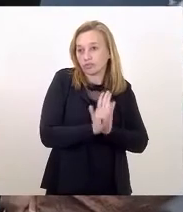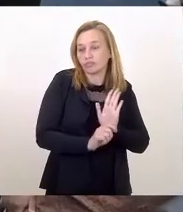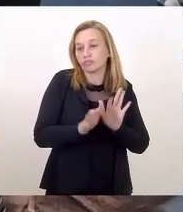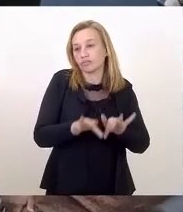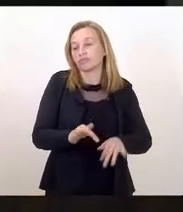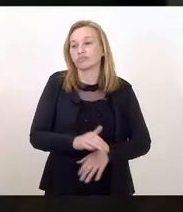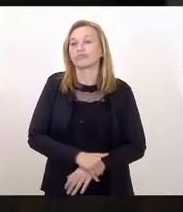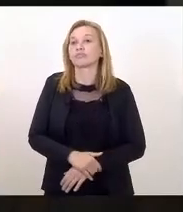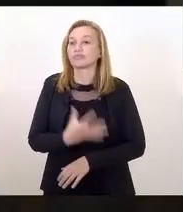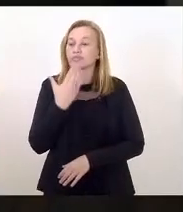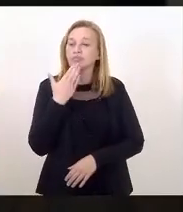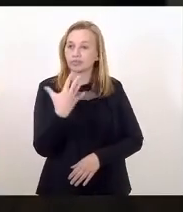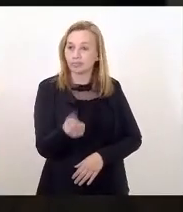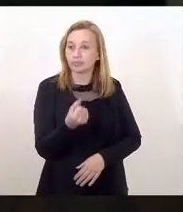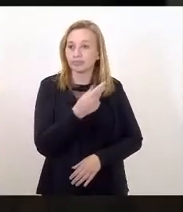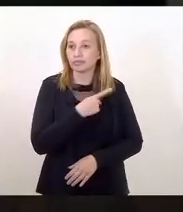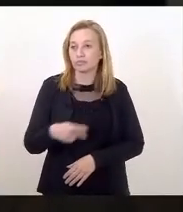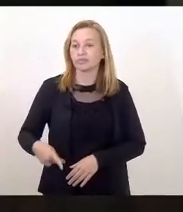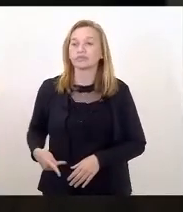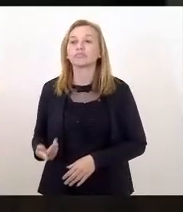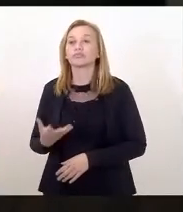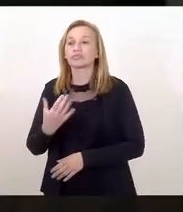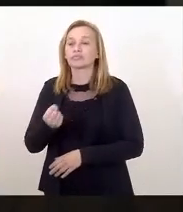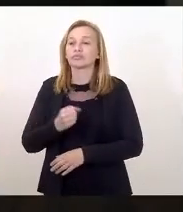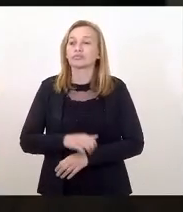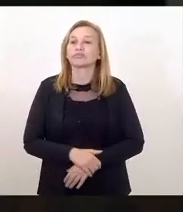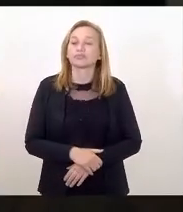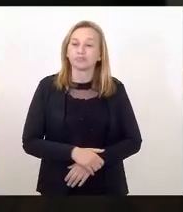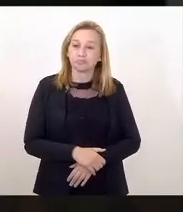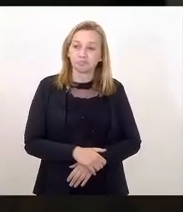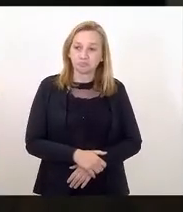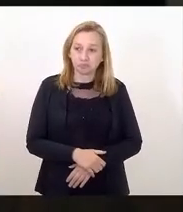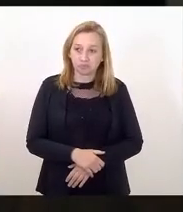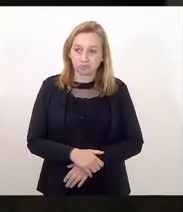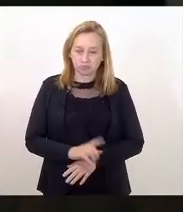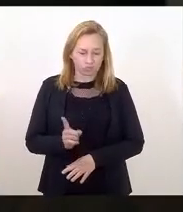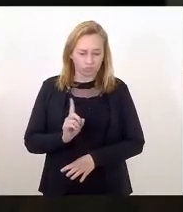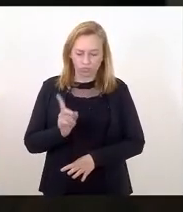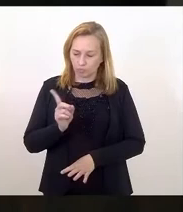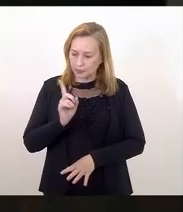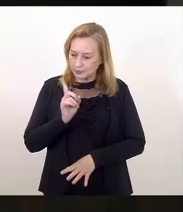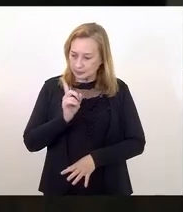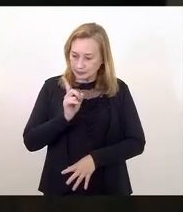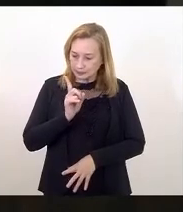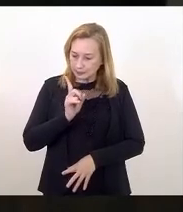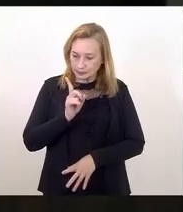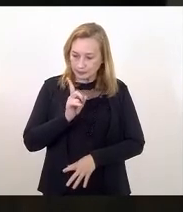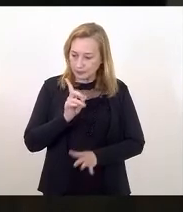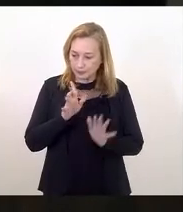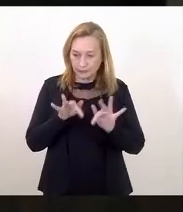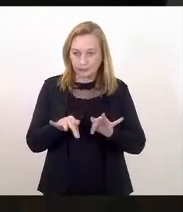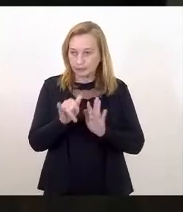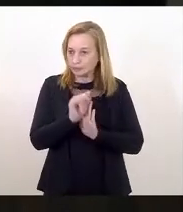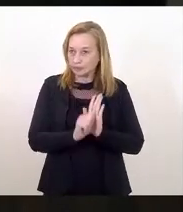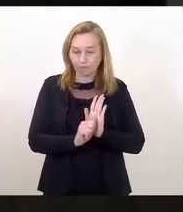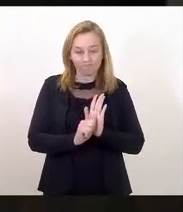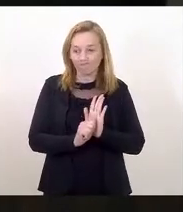O presidente se defere pedir de vossa excelência. Não, não, não tem forma, não tem como.